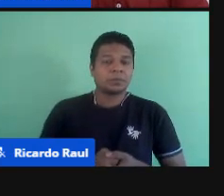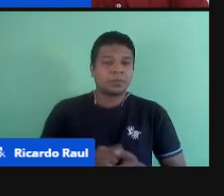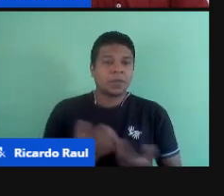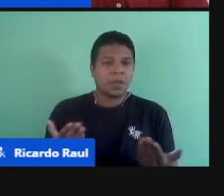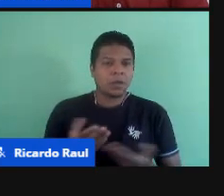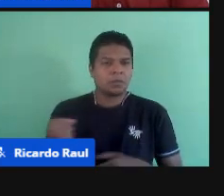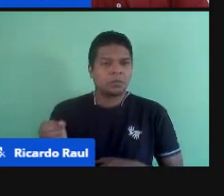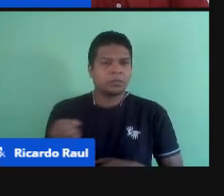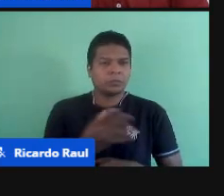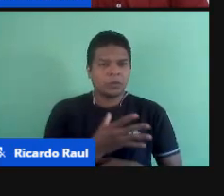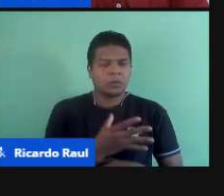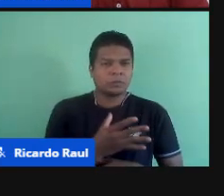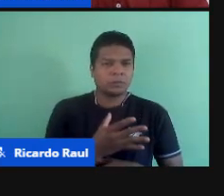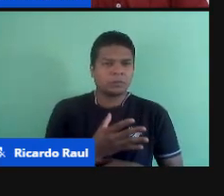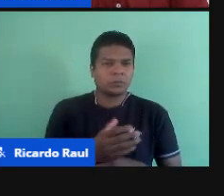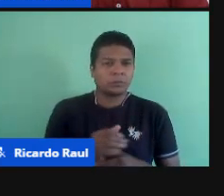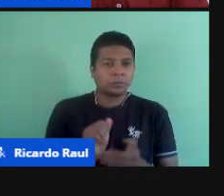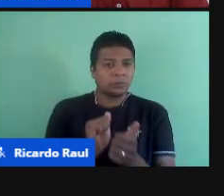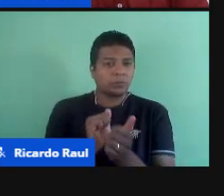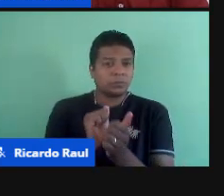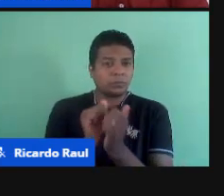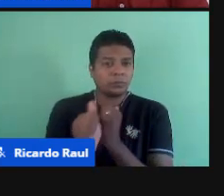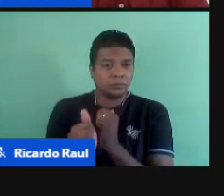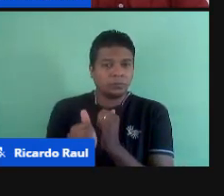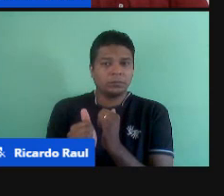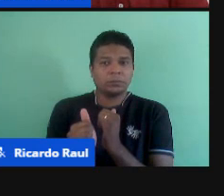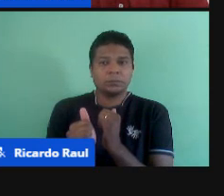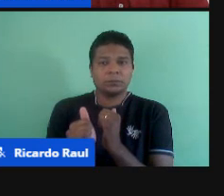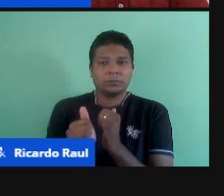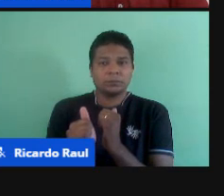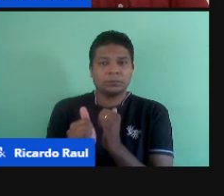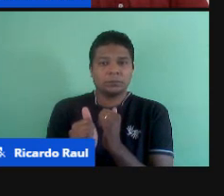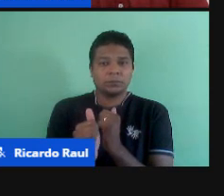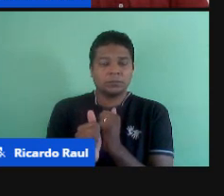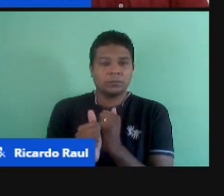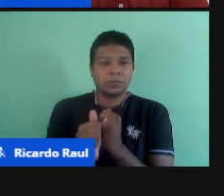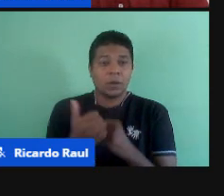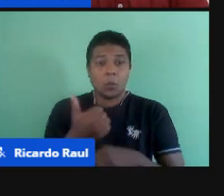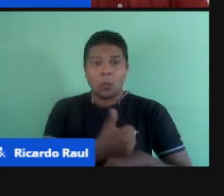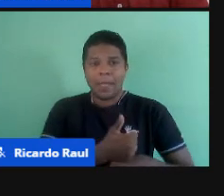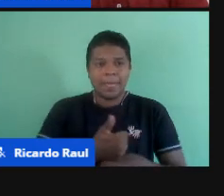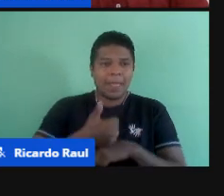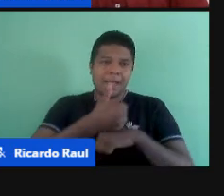tendência que é o esporte qualidade de vida.